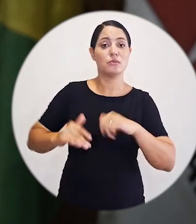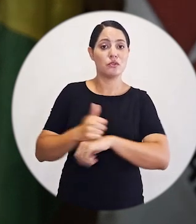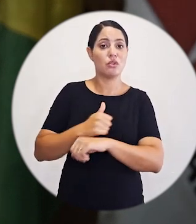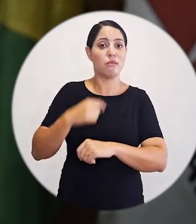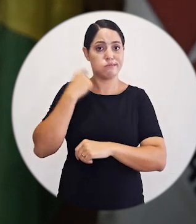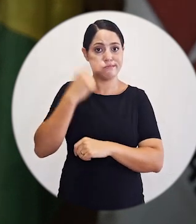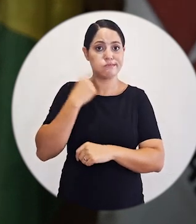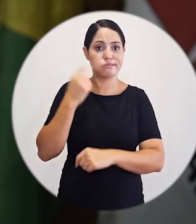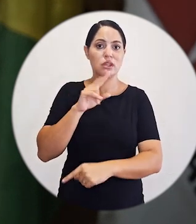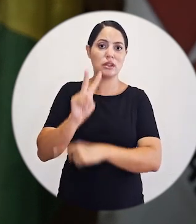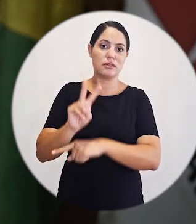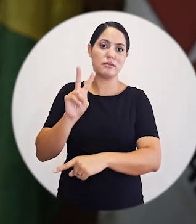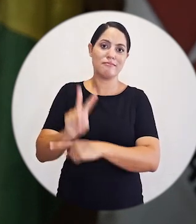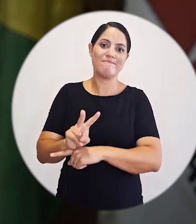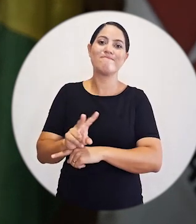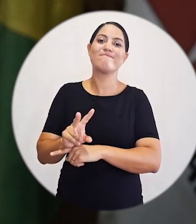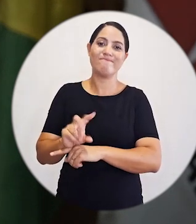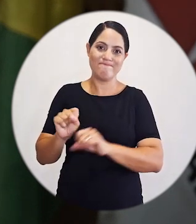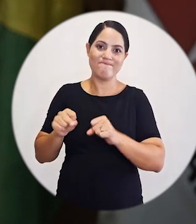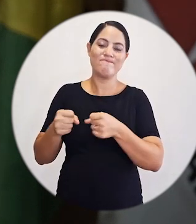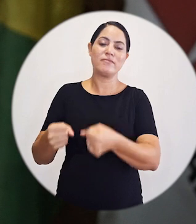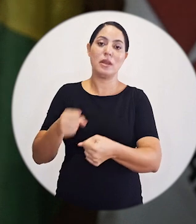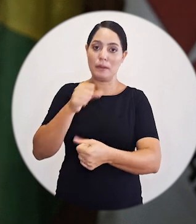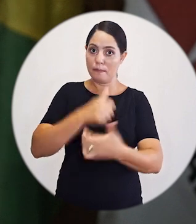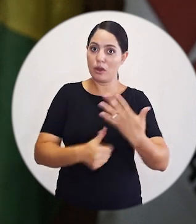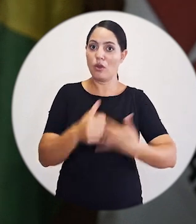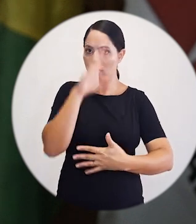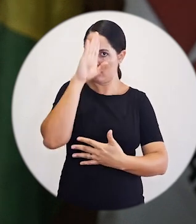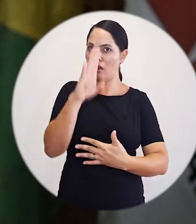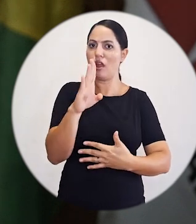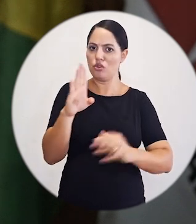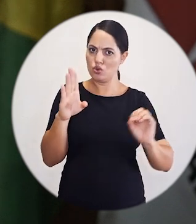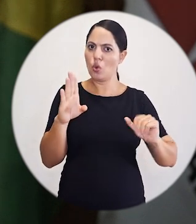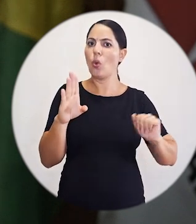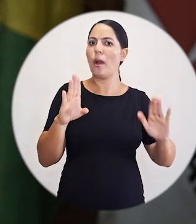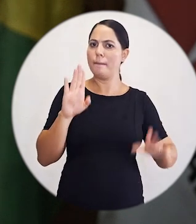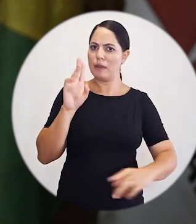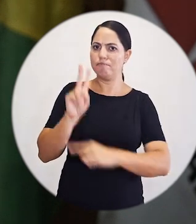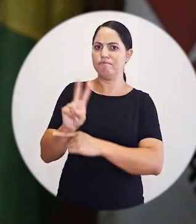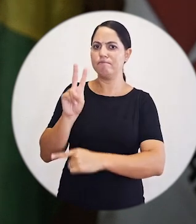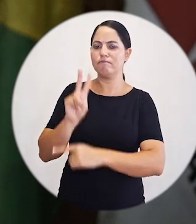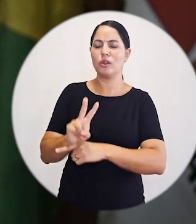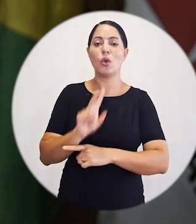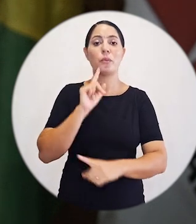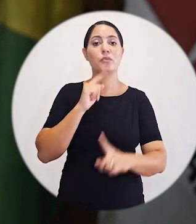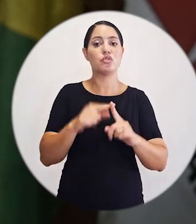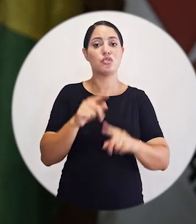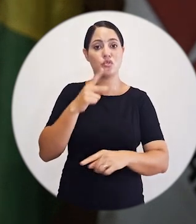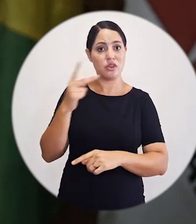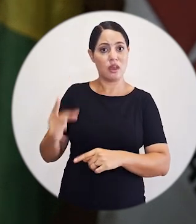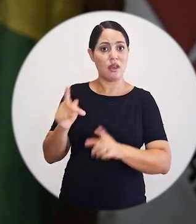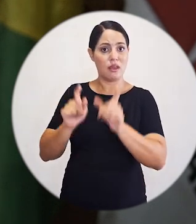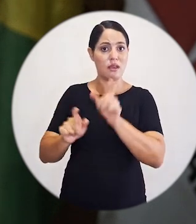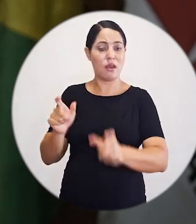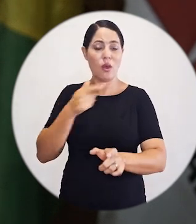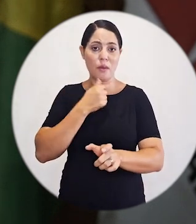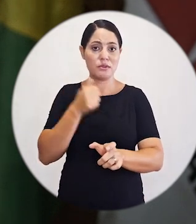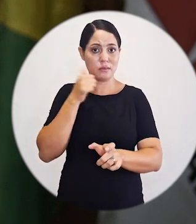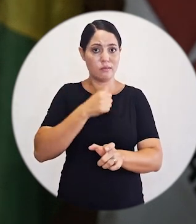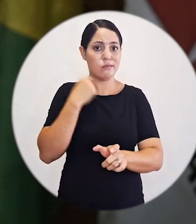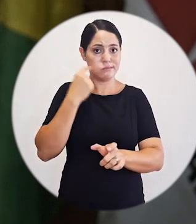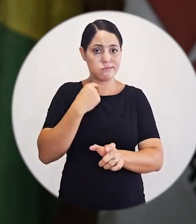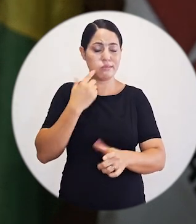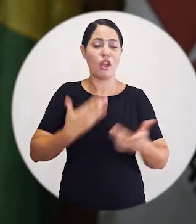uma prioridade para o Conselho Federal da OAB, fator indispensável para que advogados e advogadas possam desempenhar